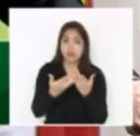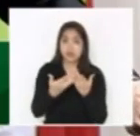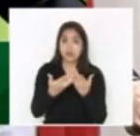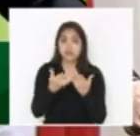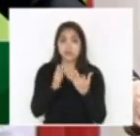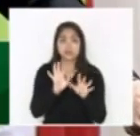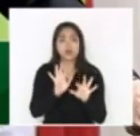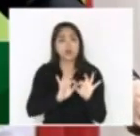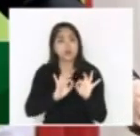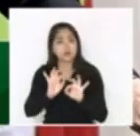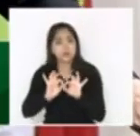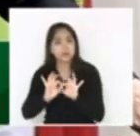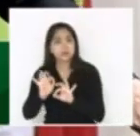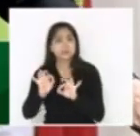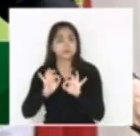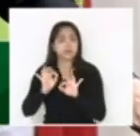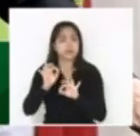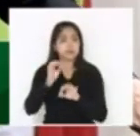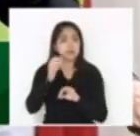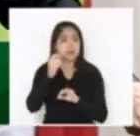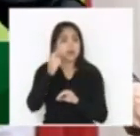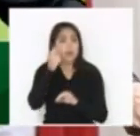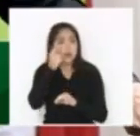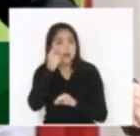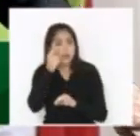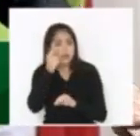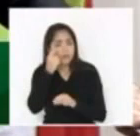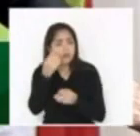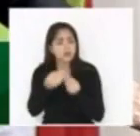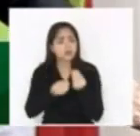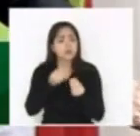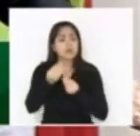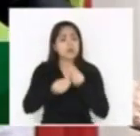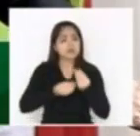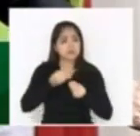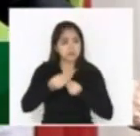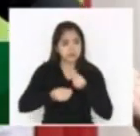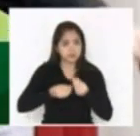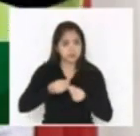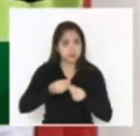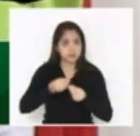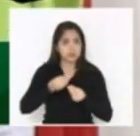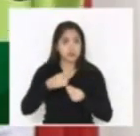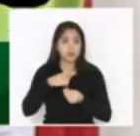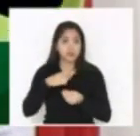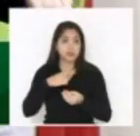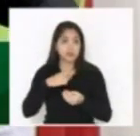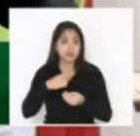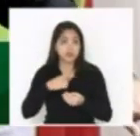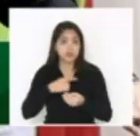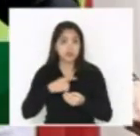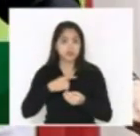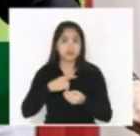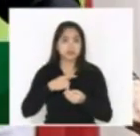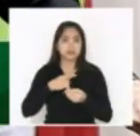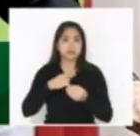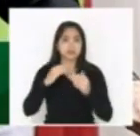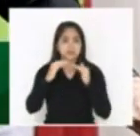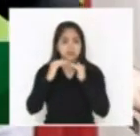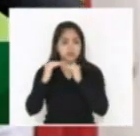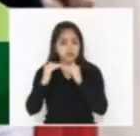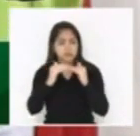organizada acompanhe a sua aplicação, como nós tínhamos, de forma democrática,